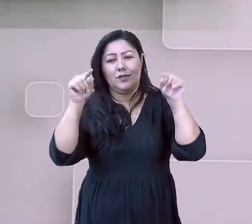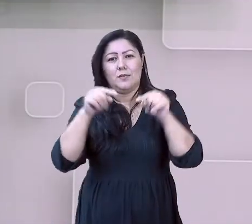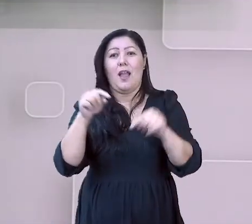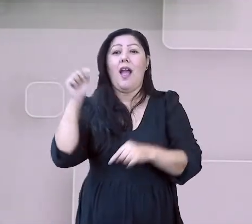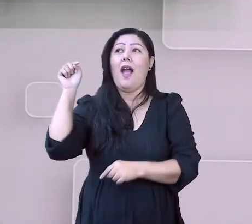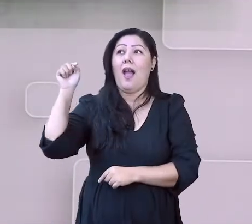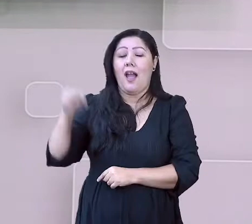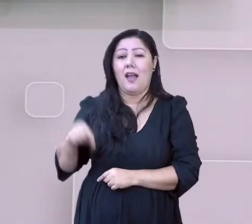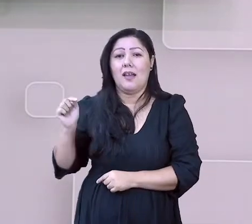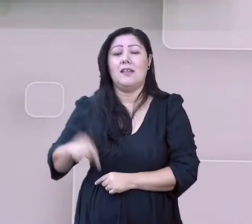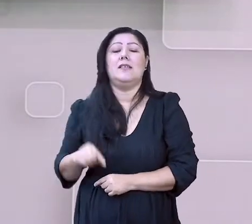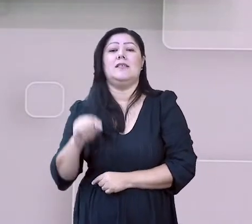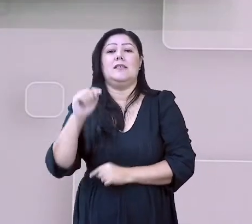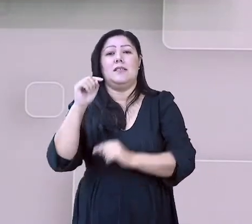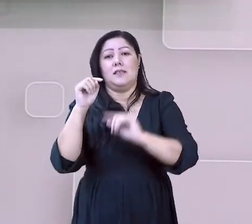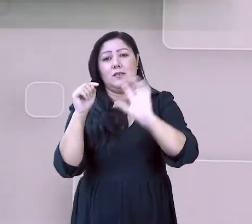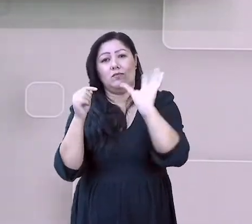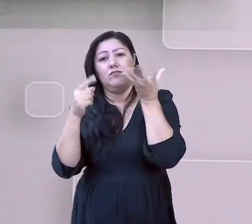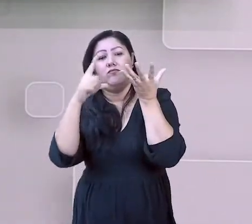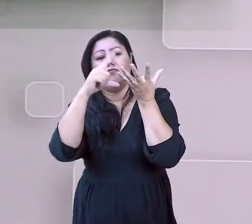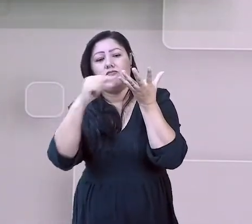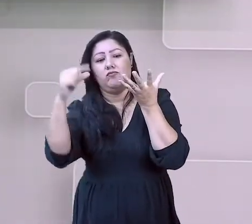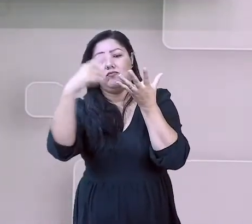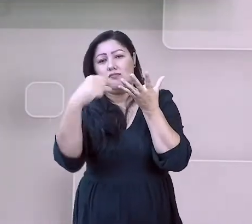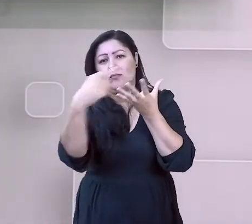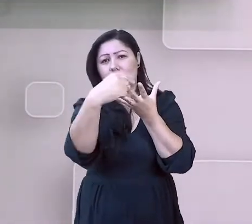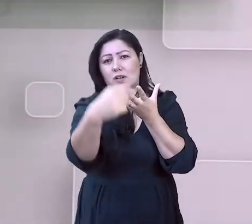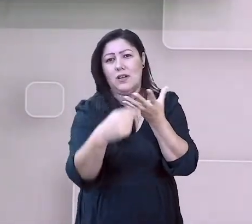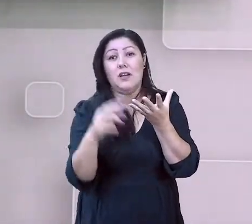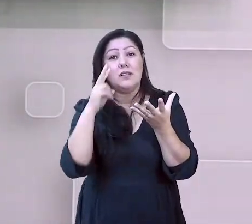a araucária, nós vamos ver que você viu